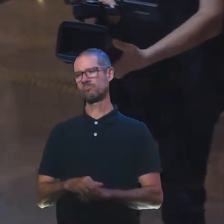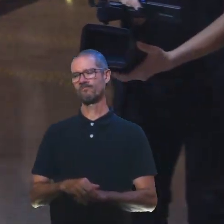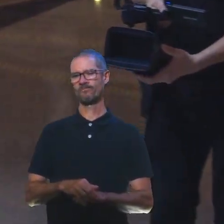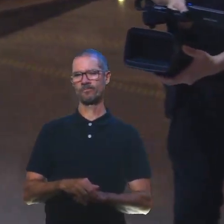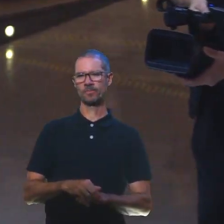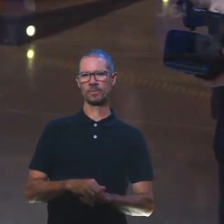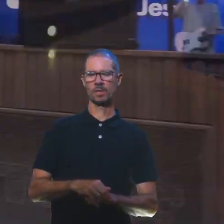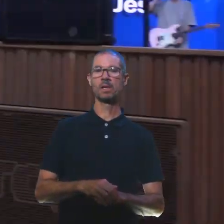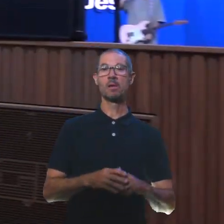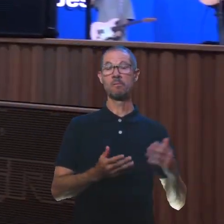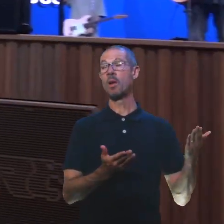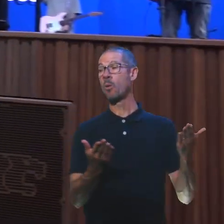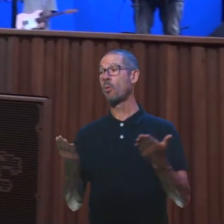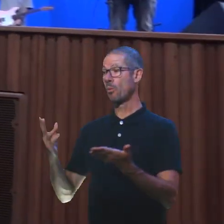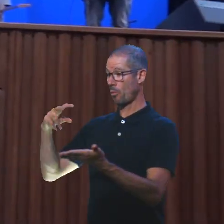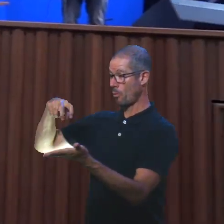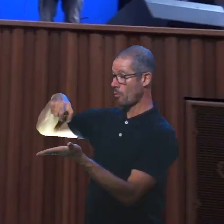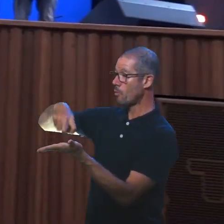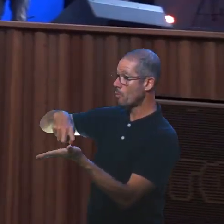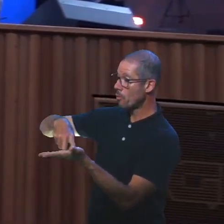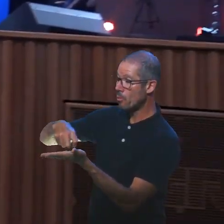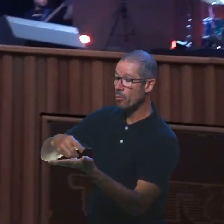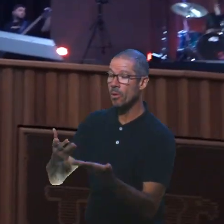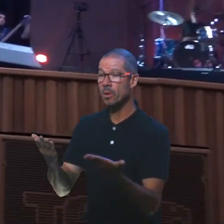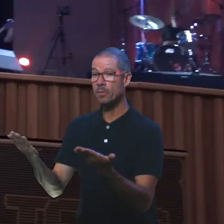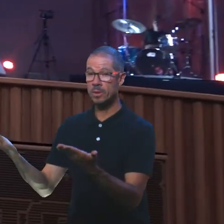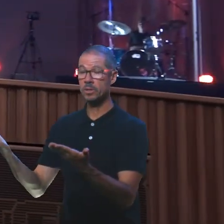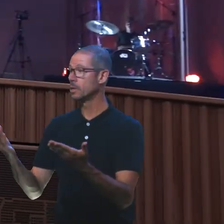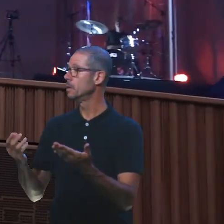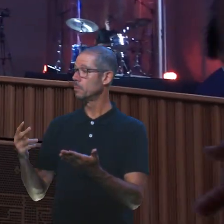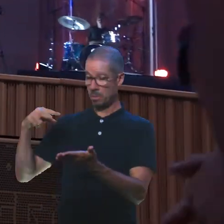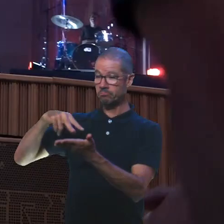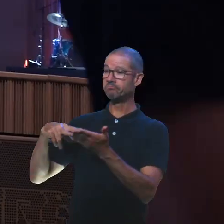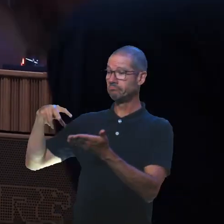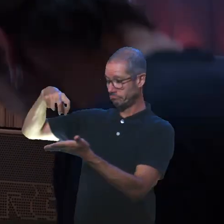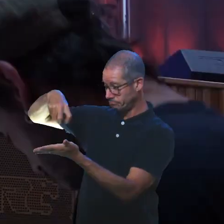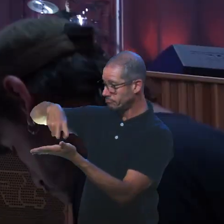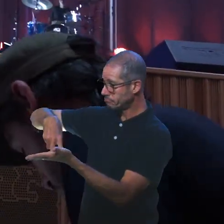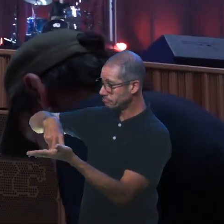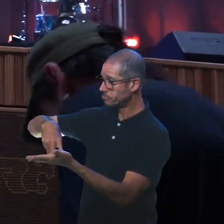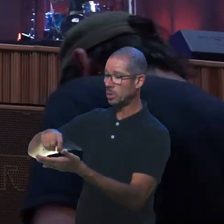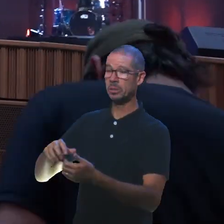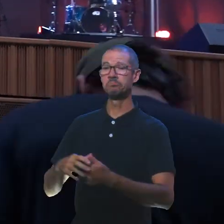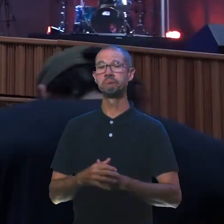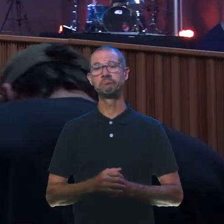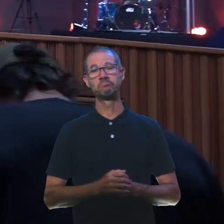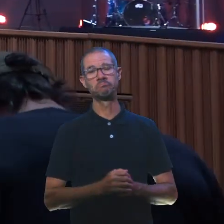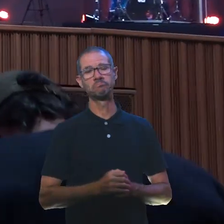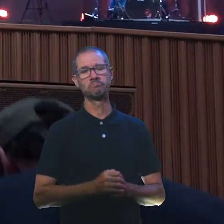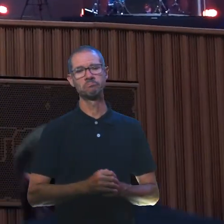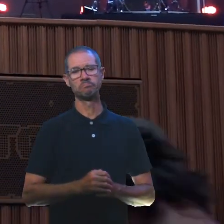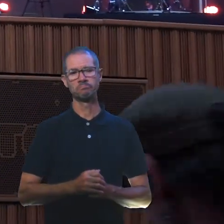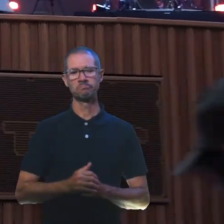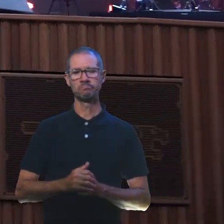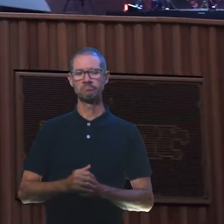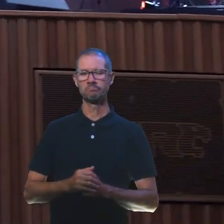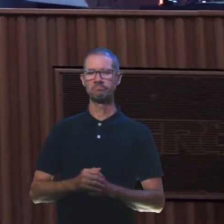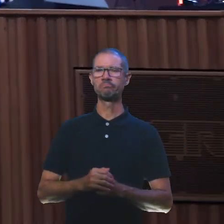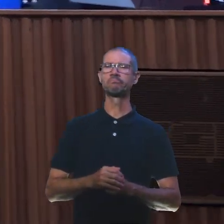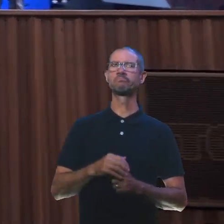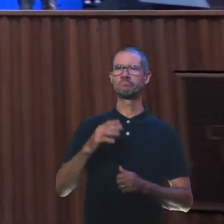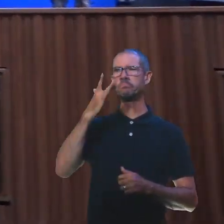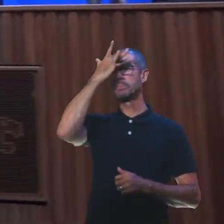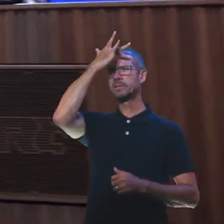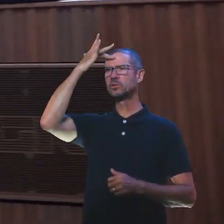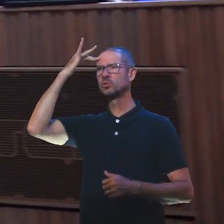Pode vir se colocando de joelho aqui na frente. Posso colocar de joelho, posso colocar de joelho. Isso, vem pra cá. Tem mais gente que Deus está chamando,